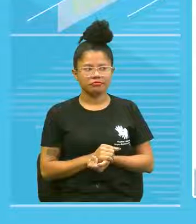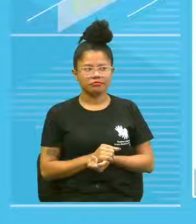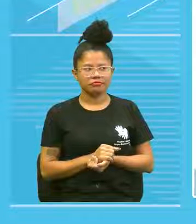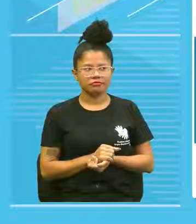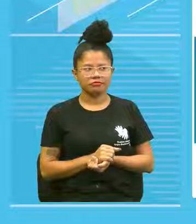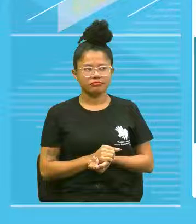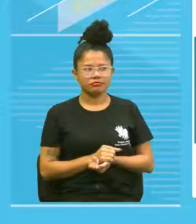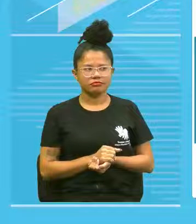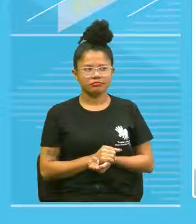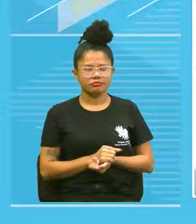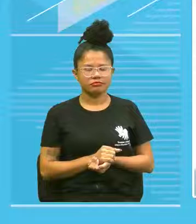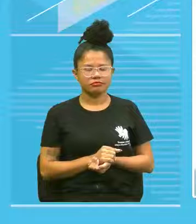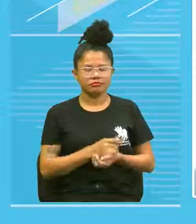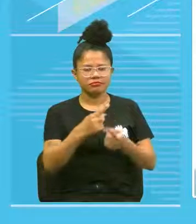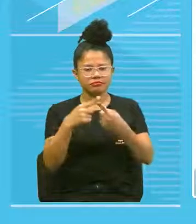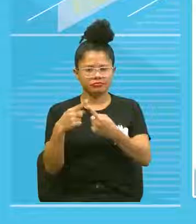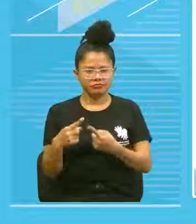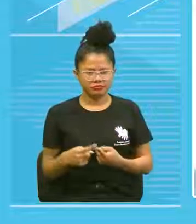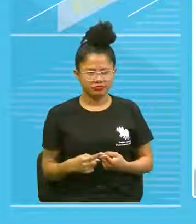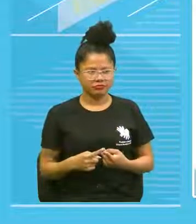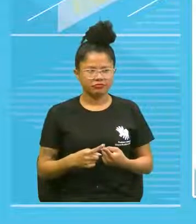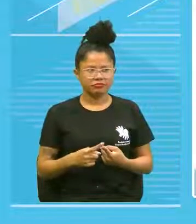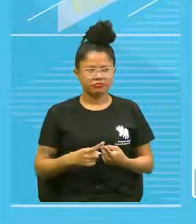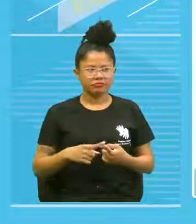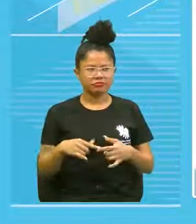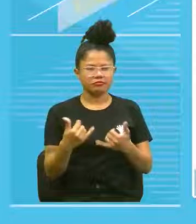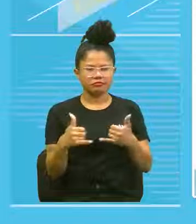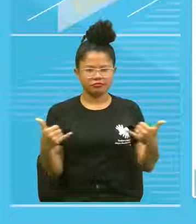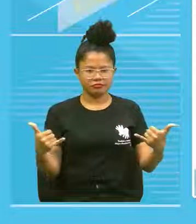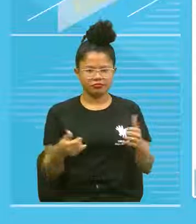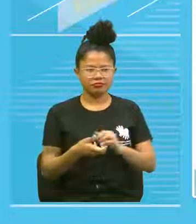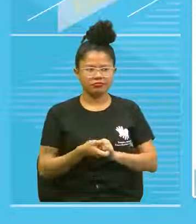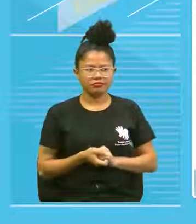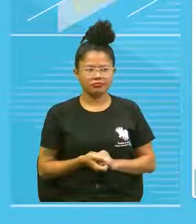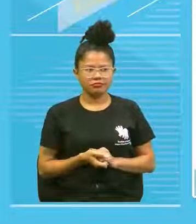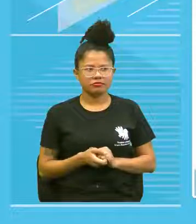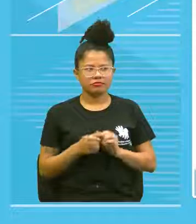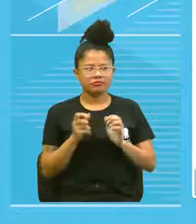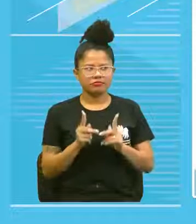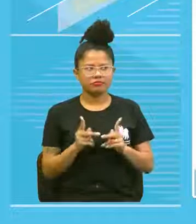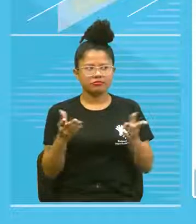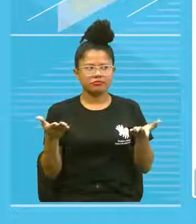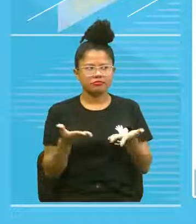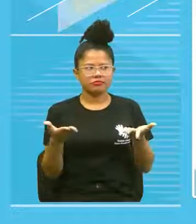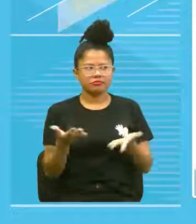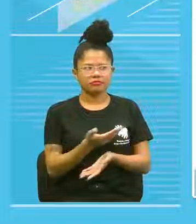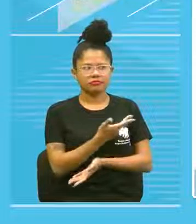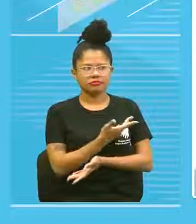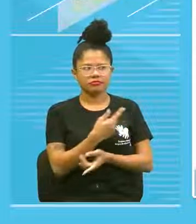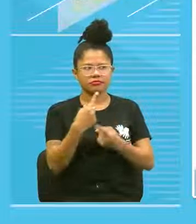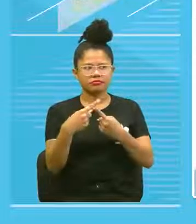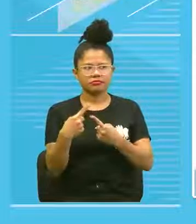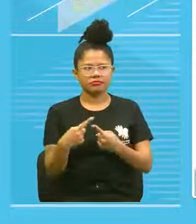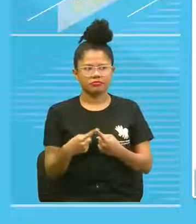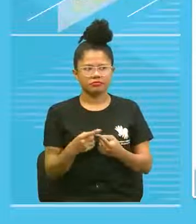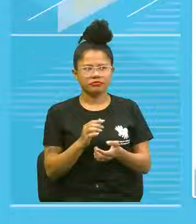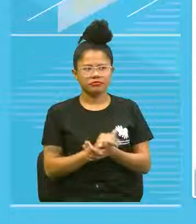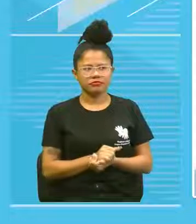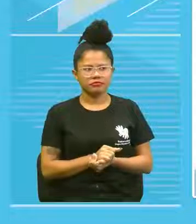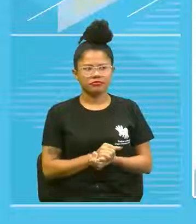fontes de energia e agora eu vou entrar em uma fonte que eu tava até